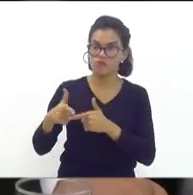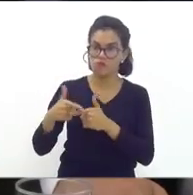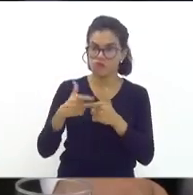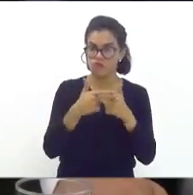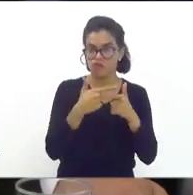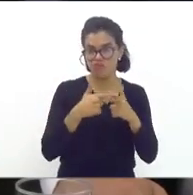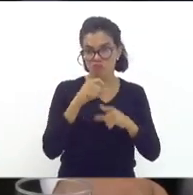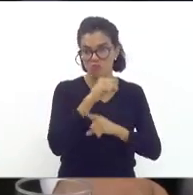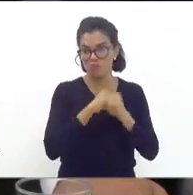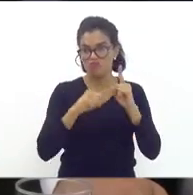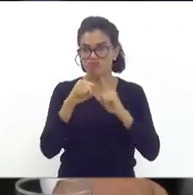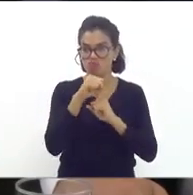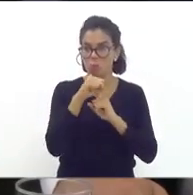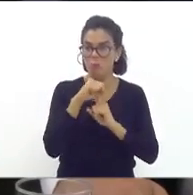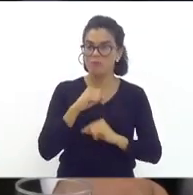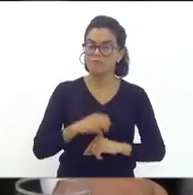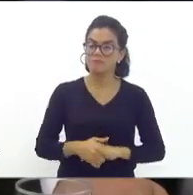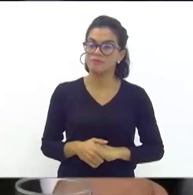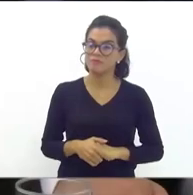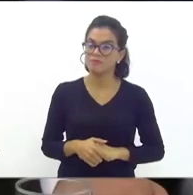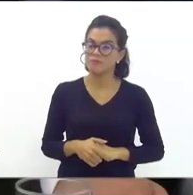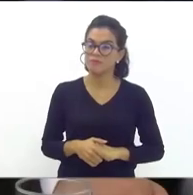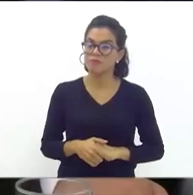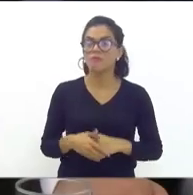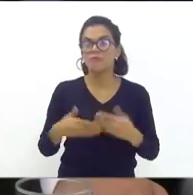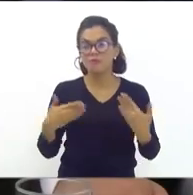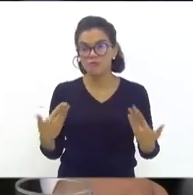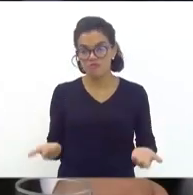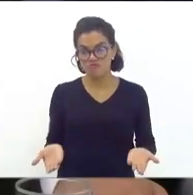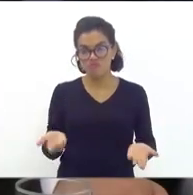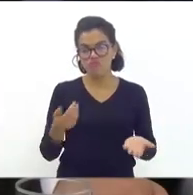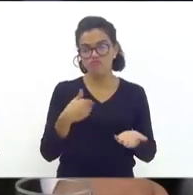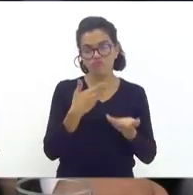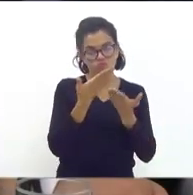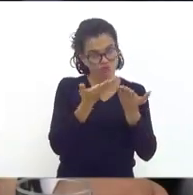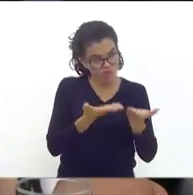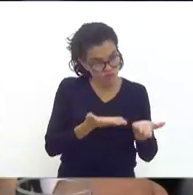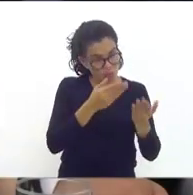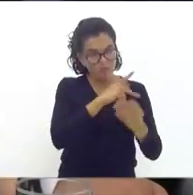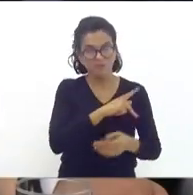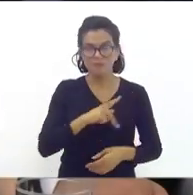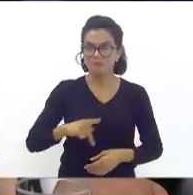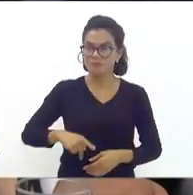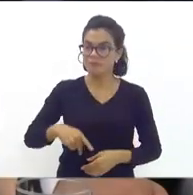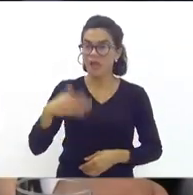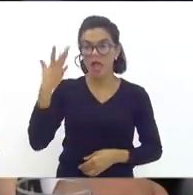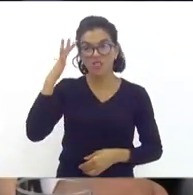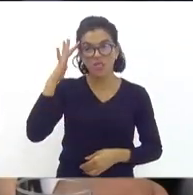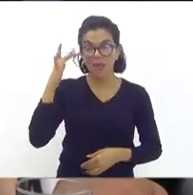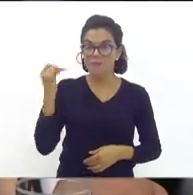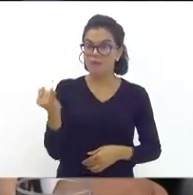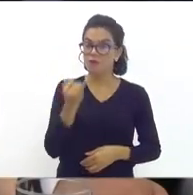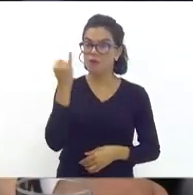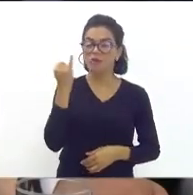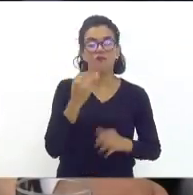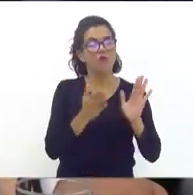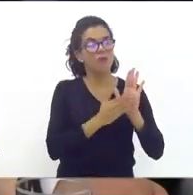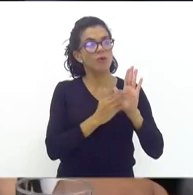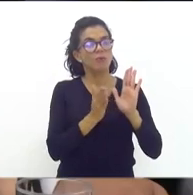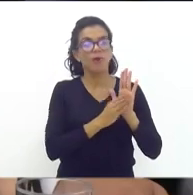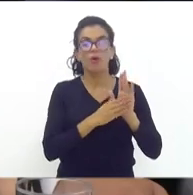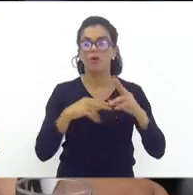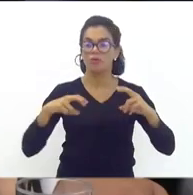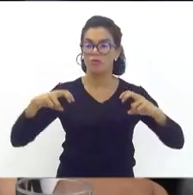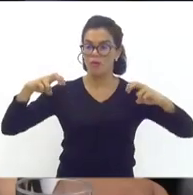a sociedade tem interesse de saber então se vossa excelência entende pertinente eu gostaria de propor a clareação